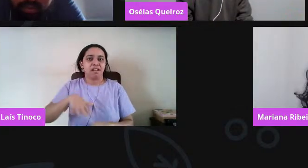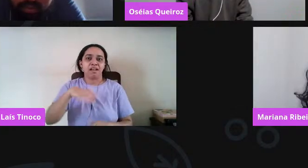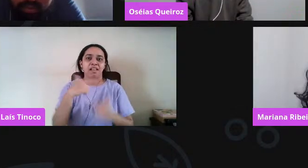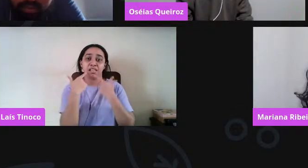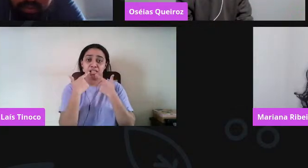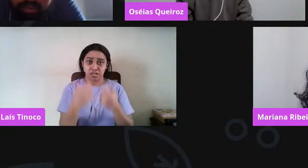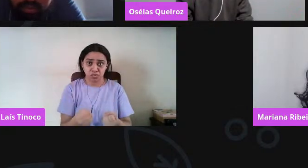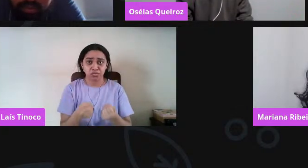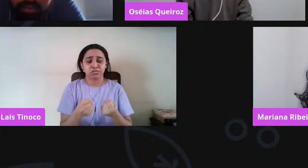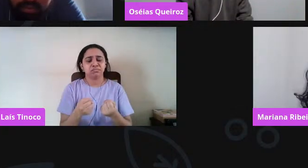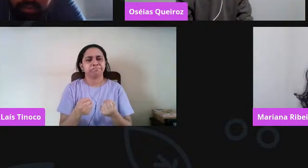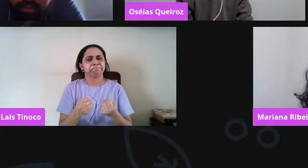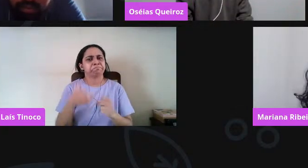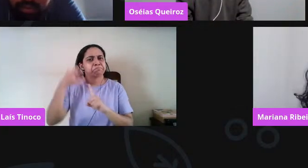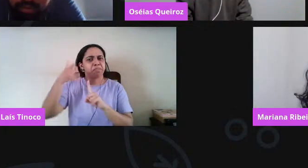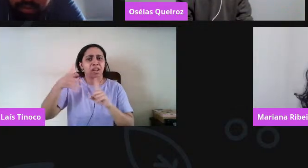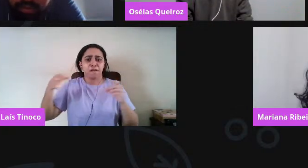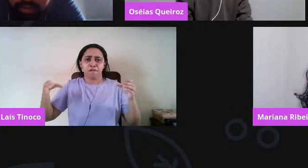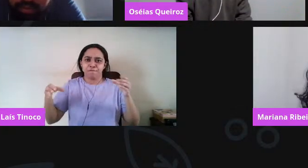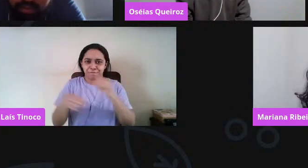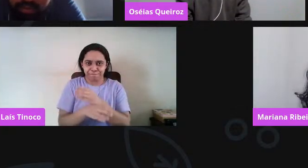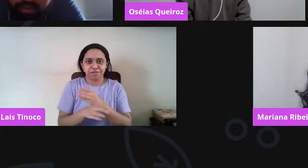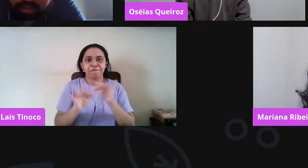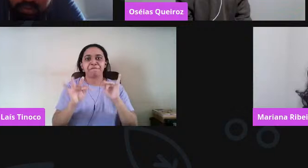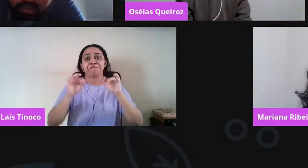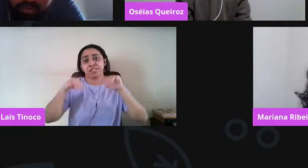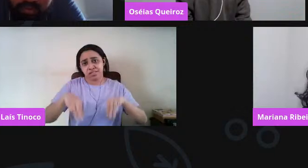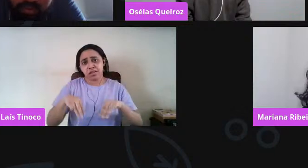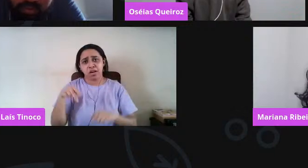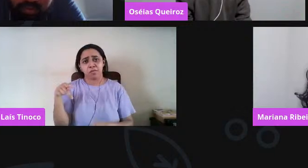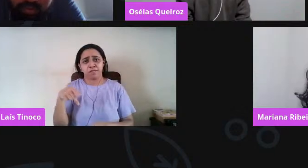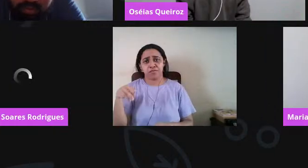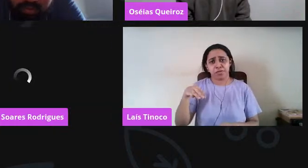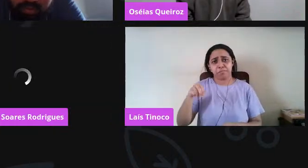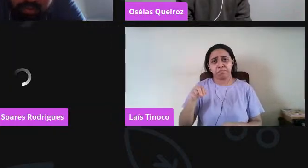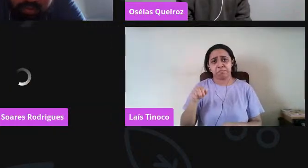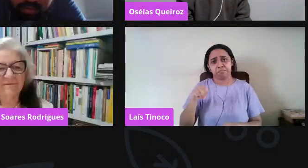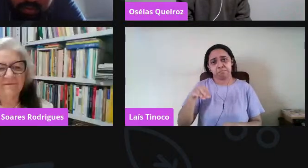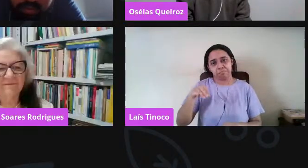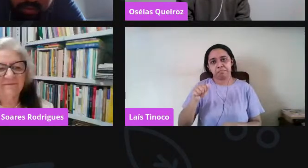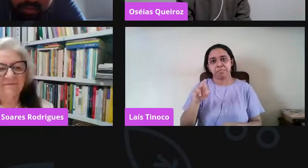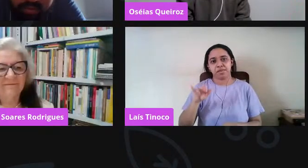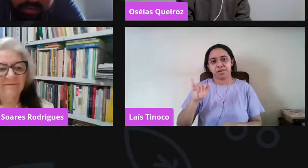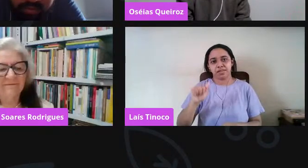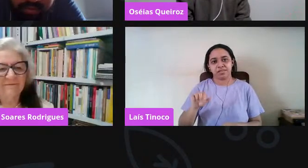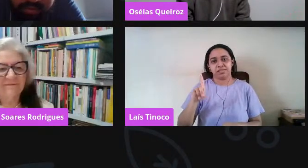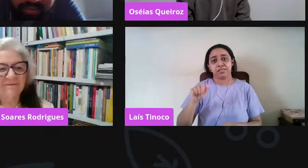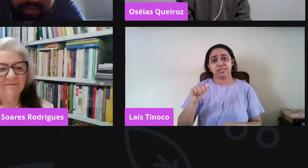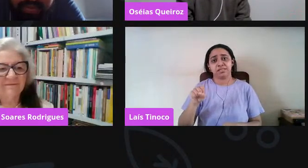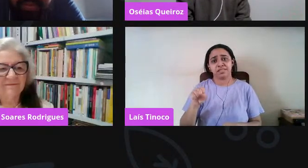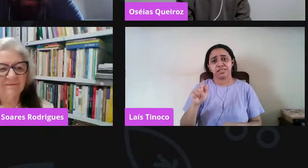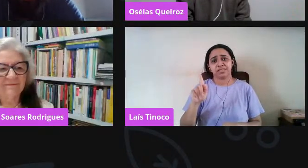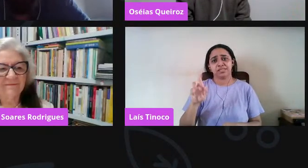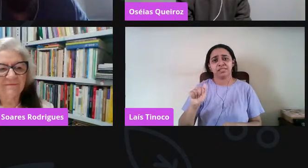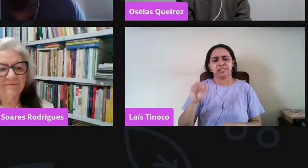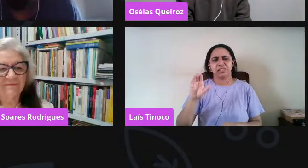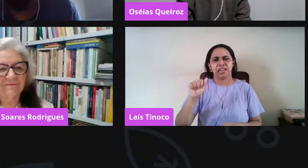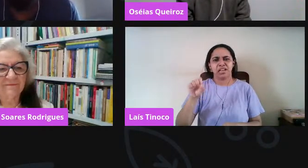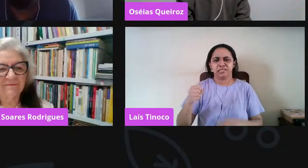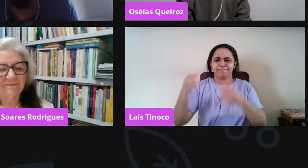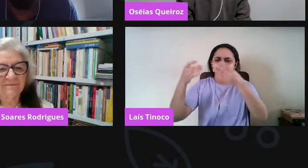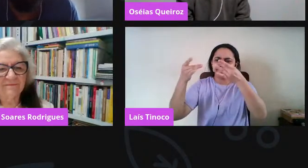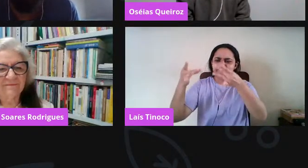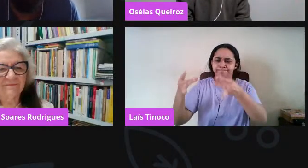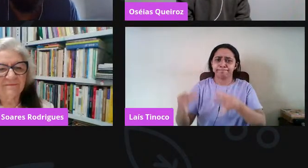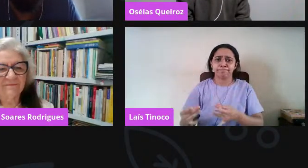a palestra de encerramento da professora Maria das Graças foi fabulosa. Falar, como ela falava sobre a questão do texto online,